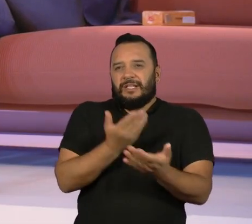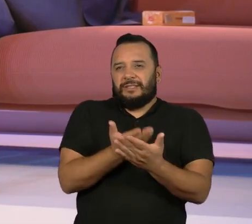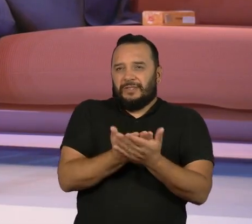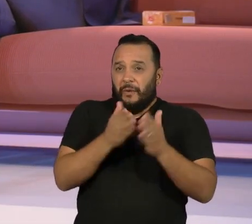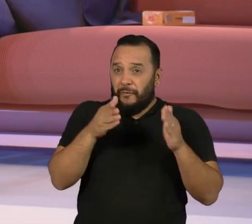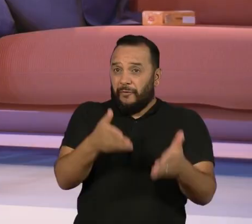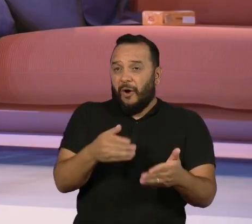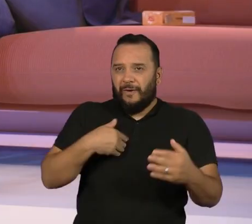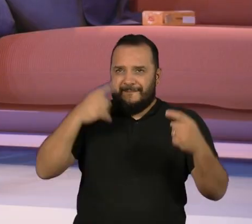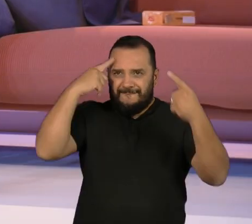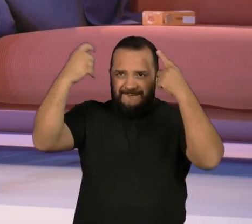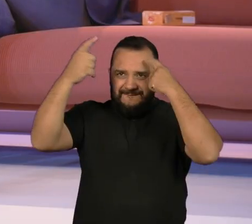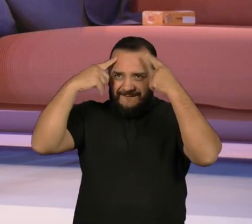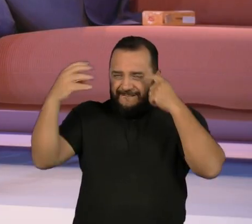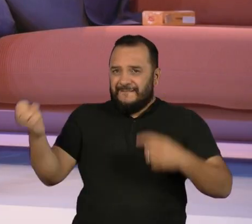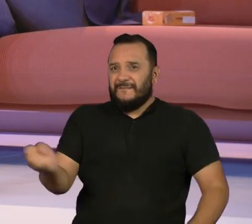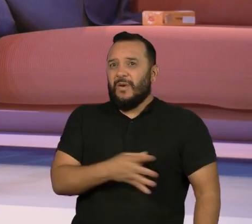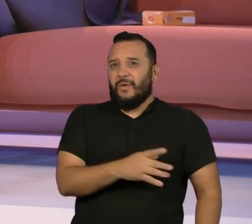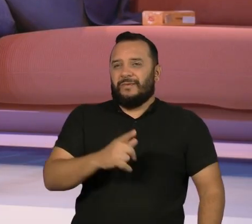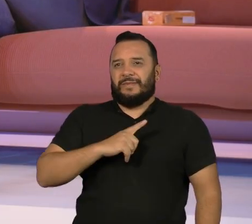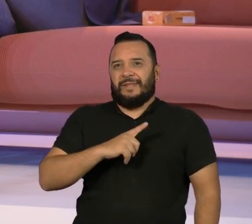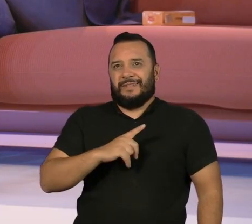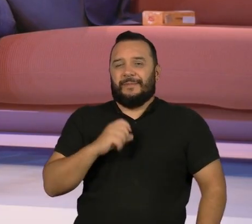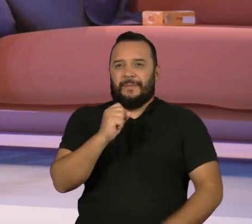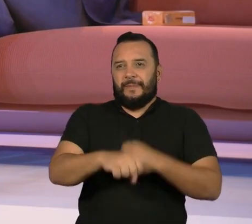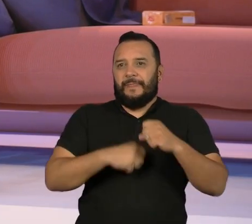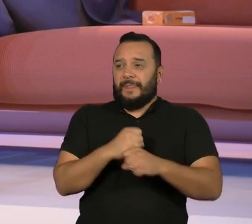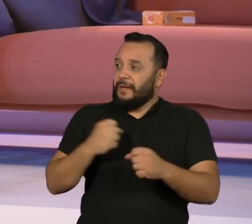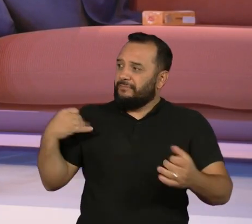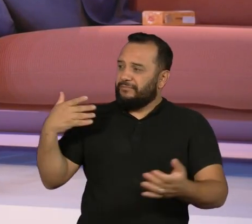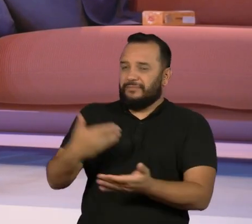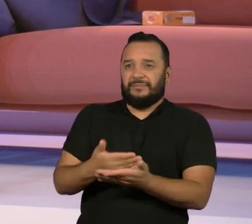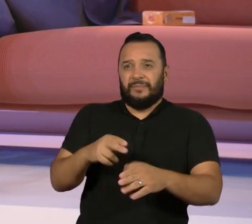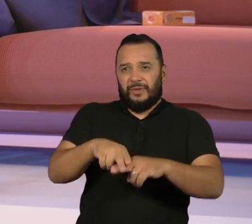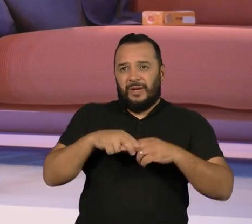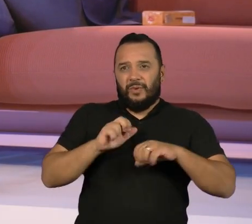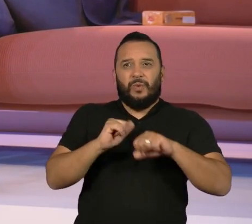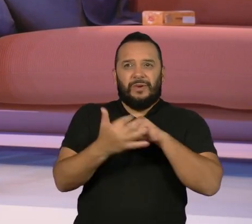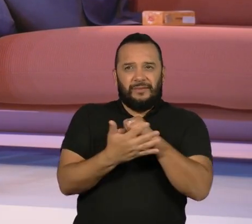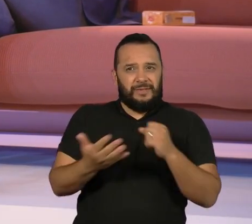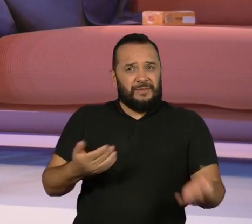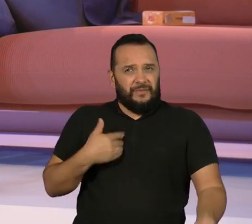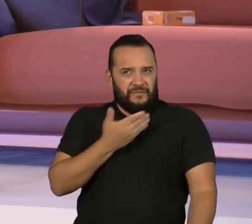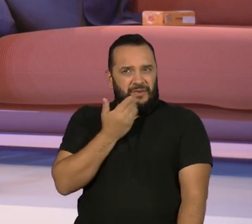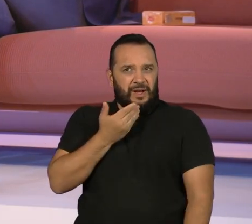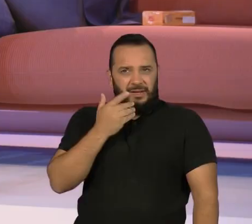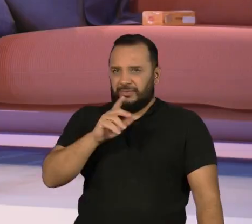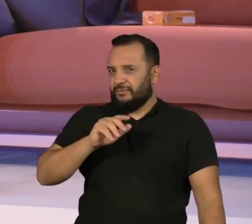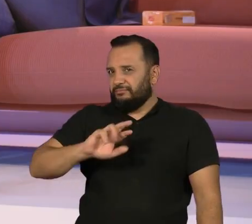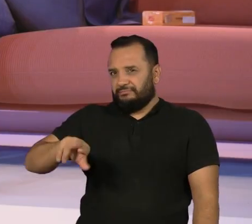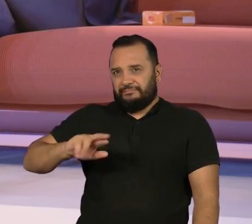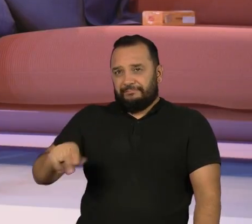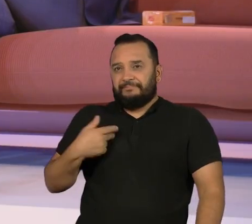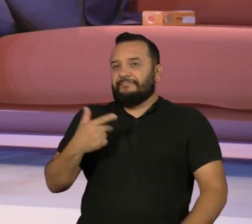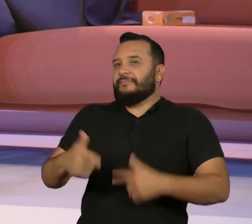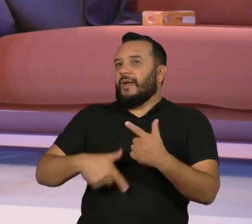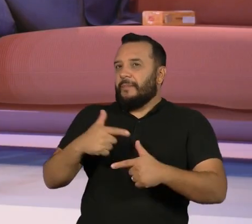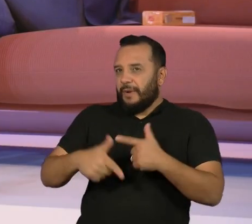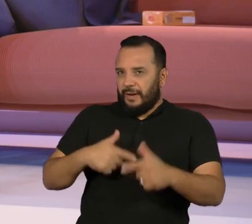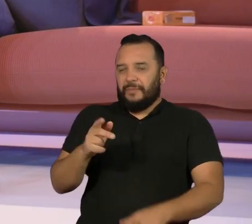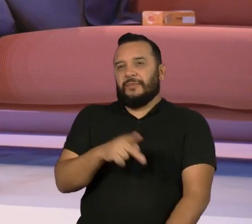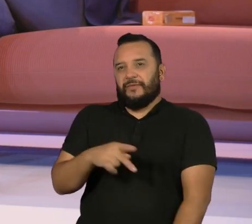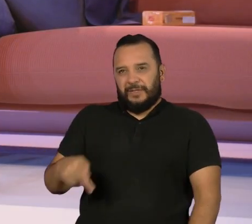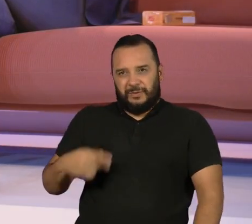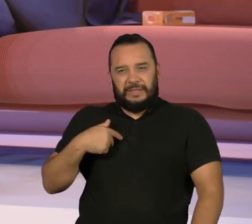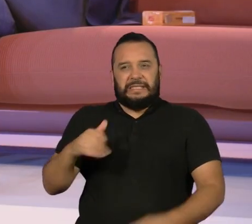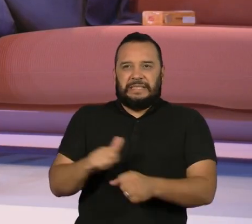se reinventar. Esses últimos anos, com a pandemia, a gente sabe que não foi fácil. A carreira do professor precisou